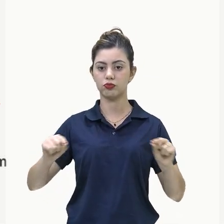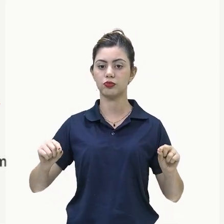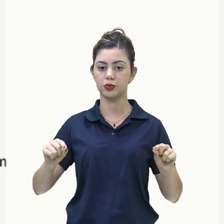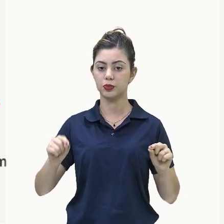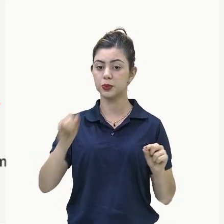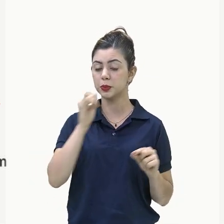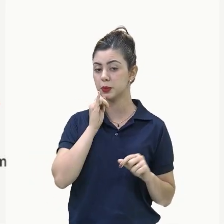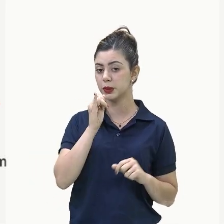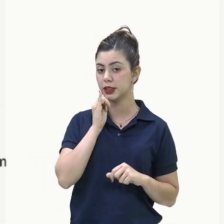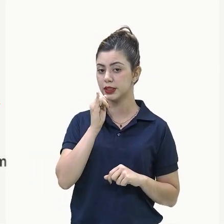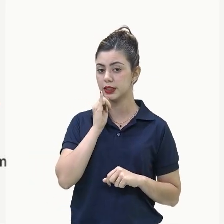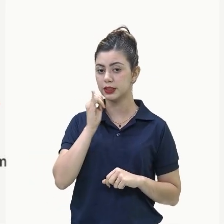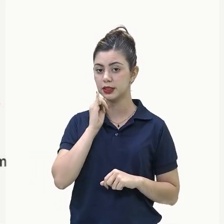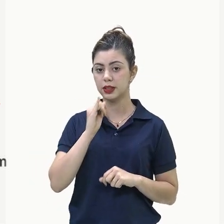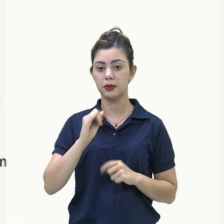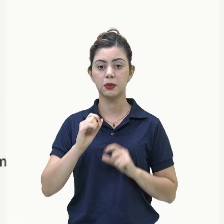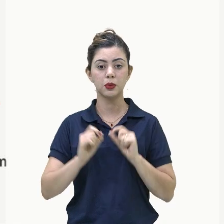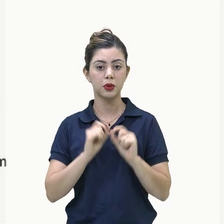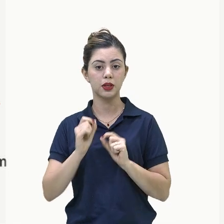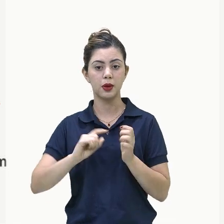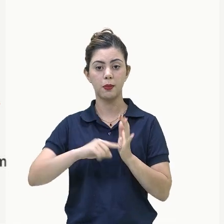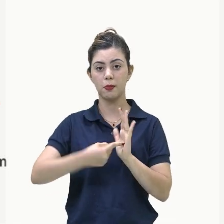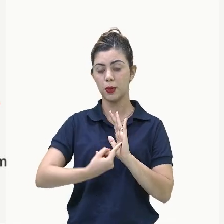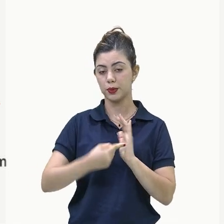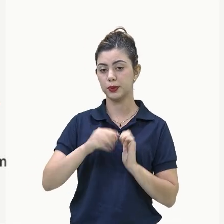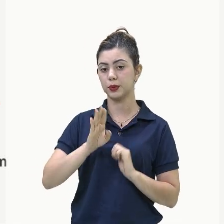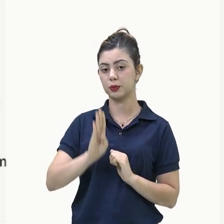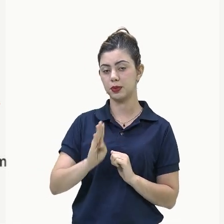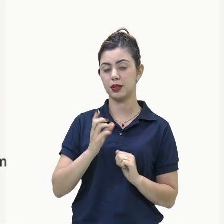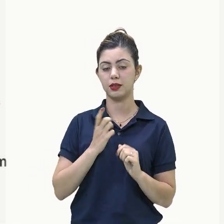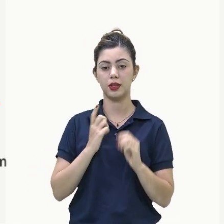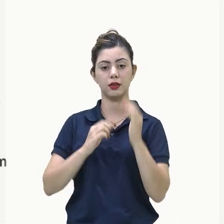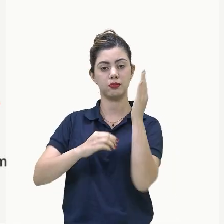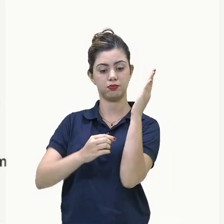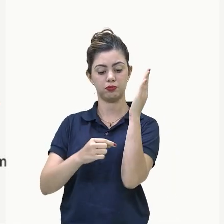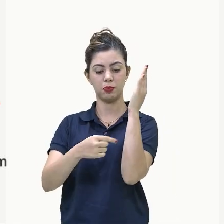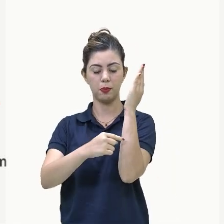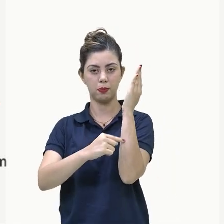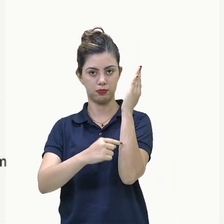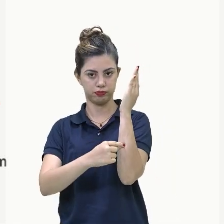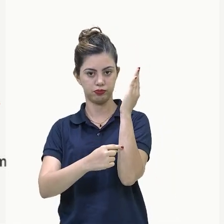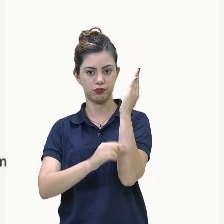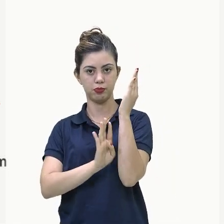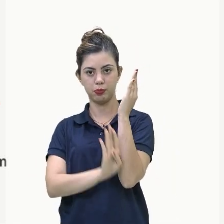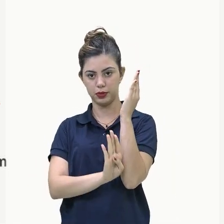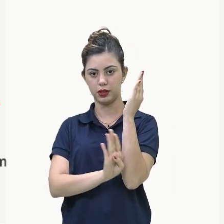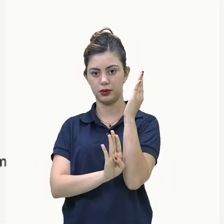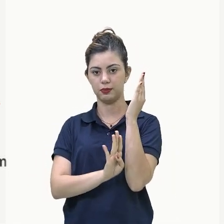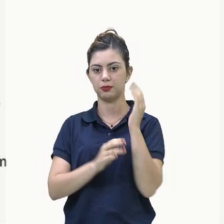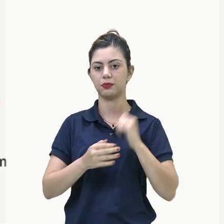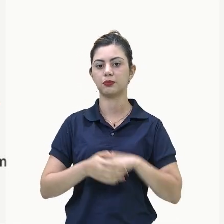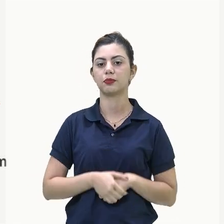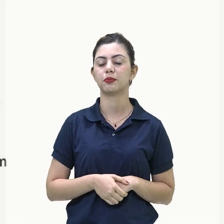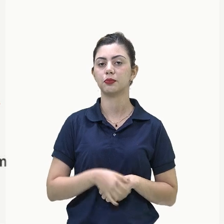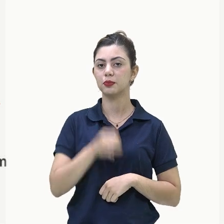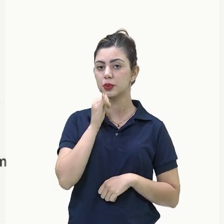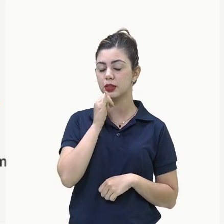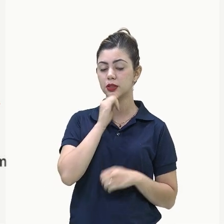caso aí, por exemplo, do ponto B. O ponto B está posicionado sobre o eixo, no caso aí o eixo